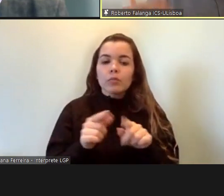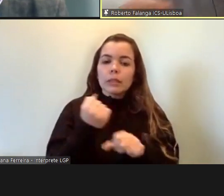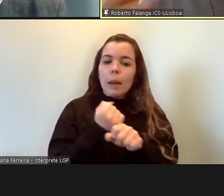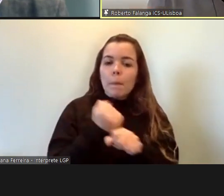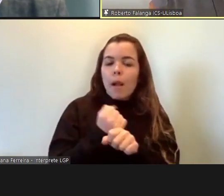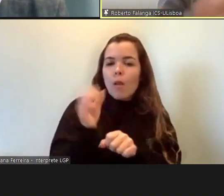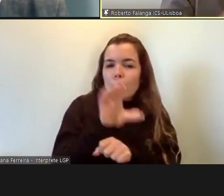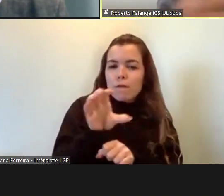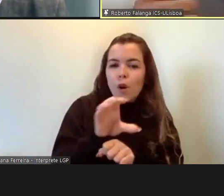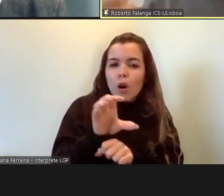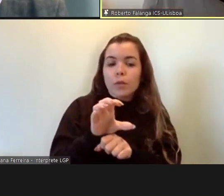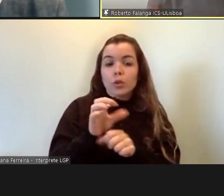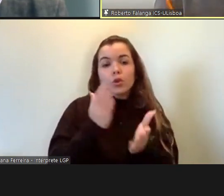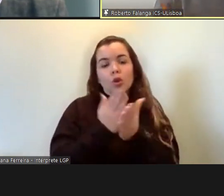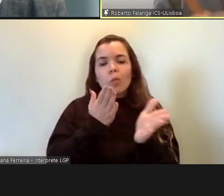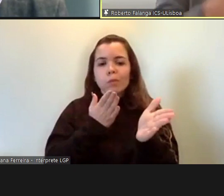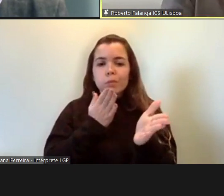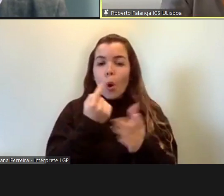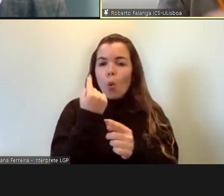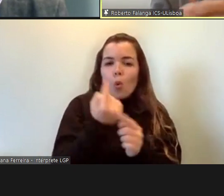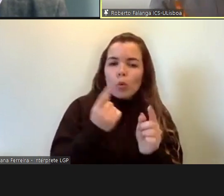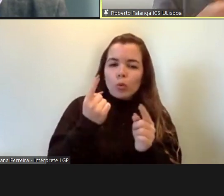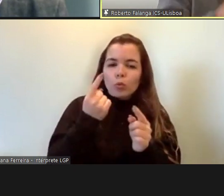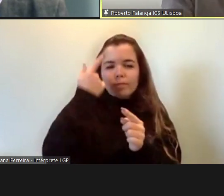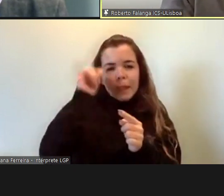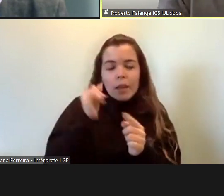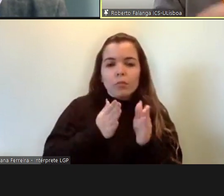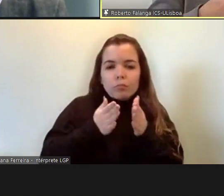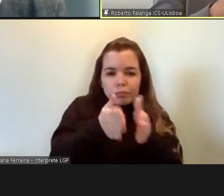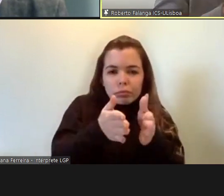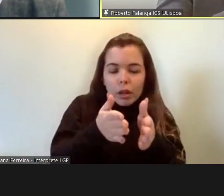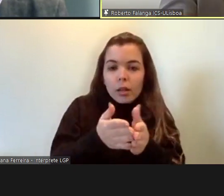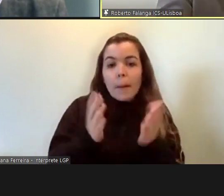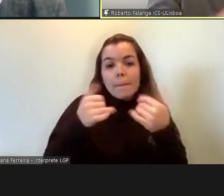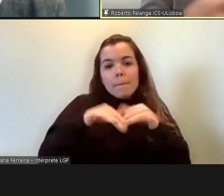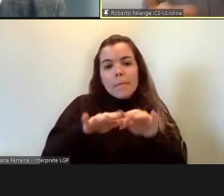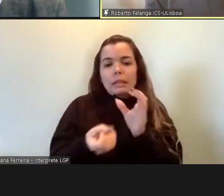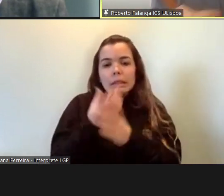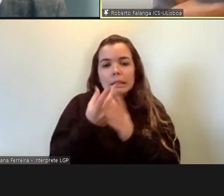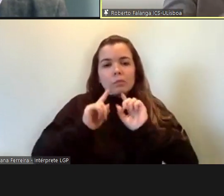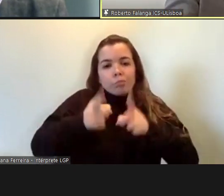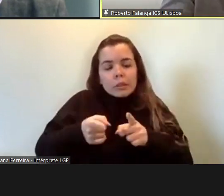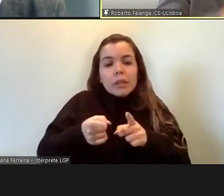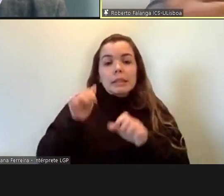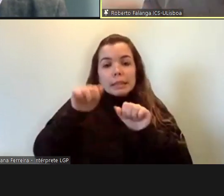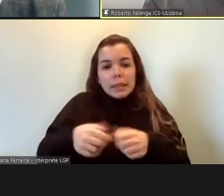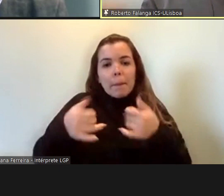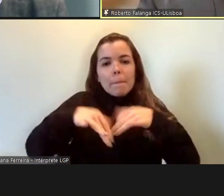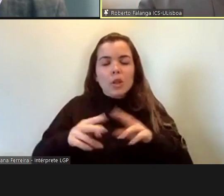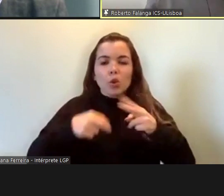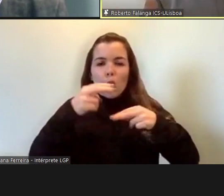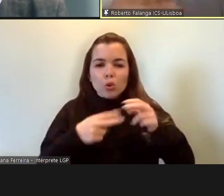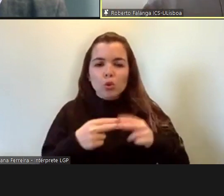se diz em inglês, one-off. Portanto, são eventos, são iniciativas, mas que pouco constroem